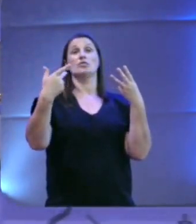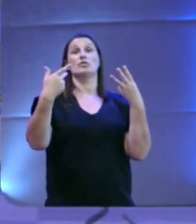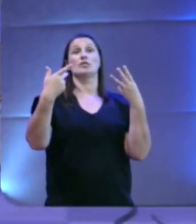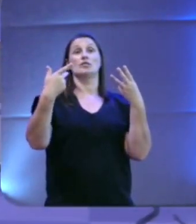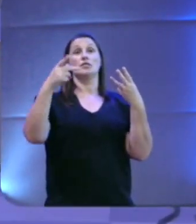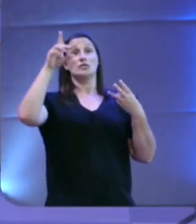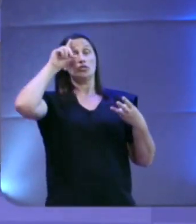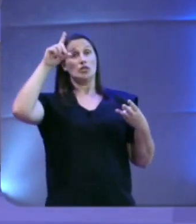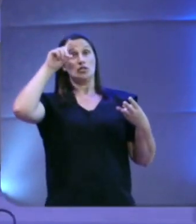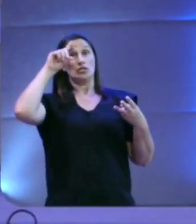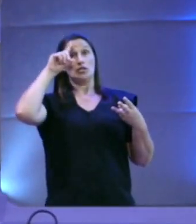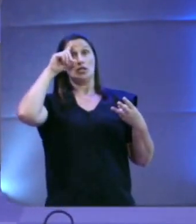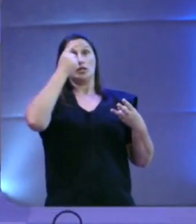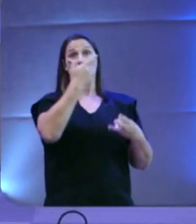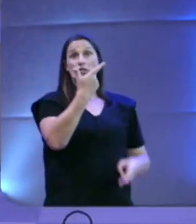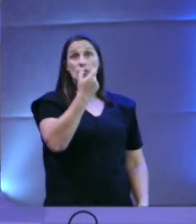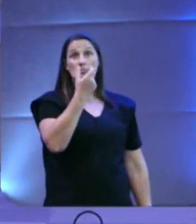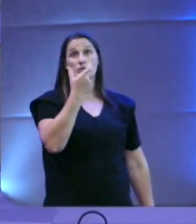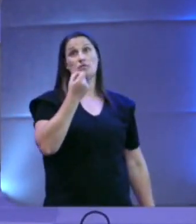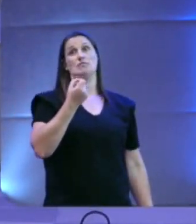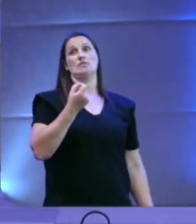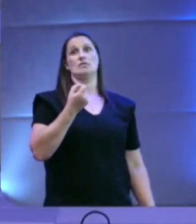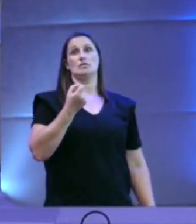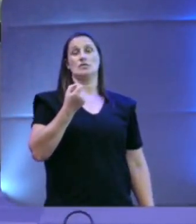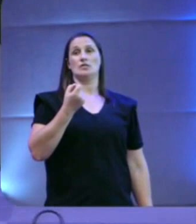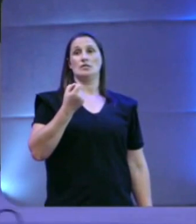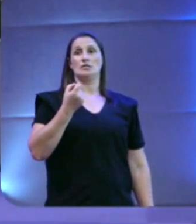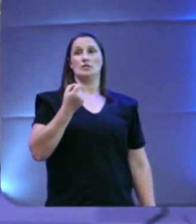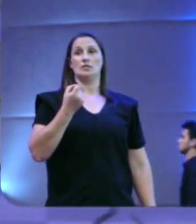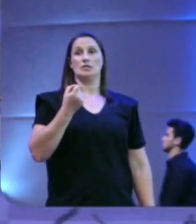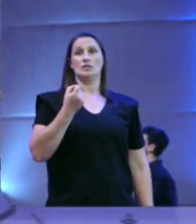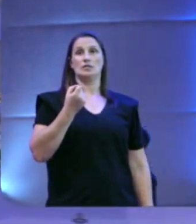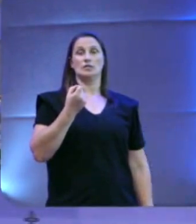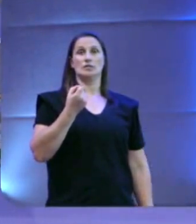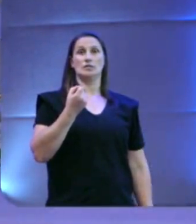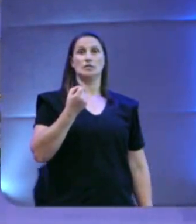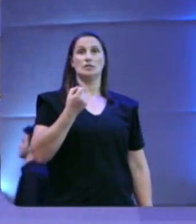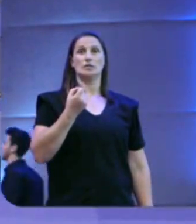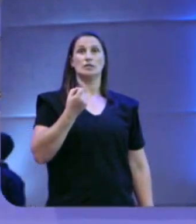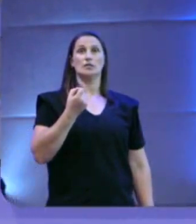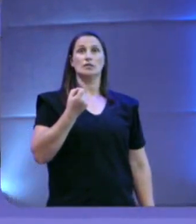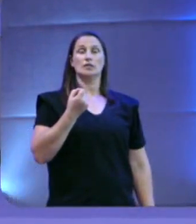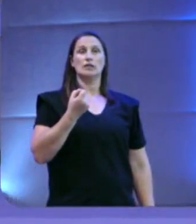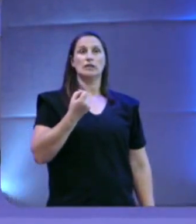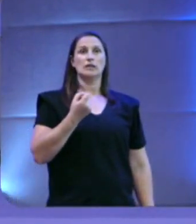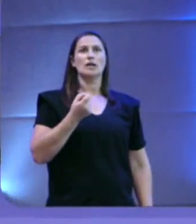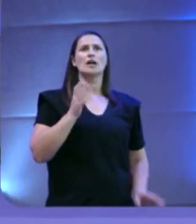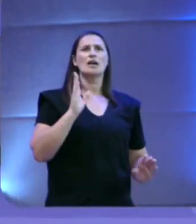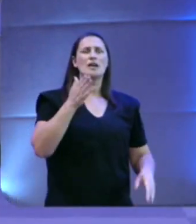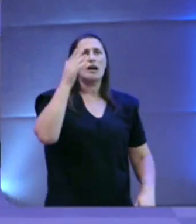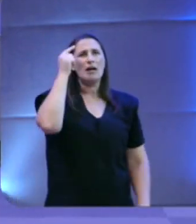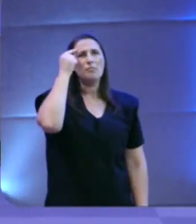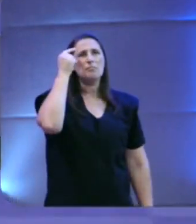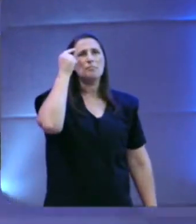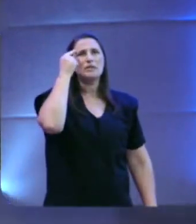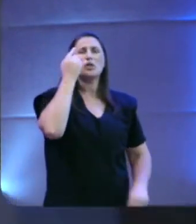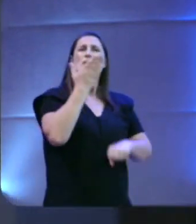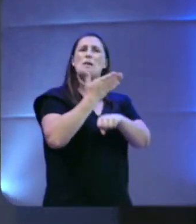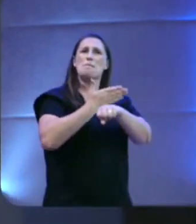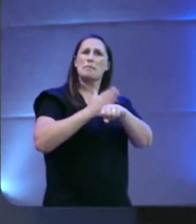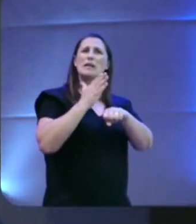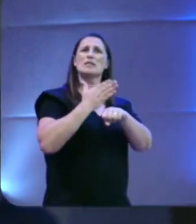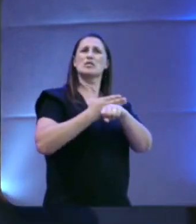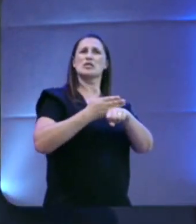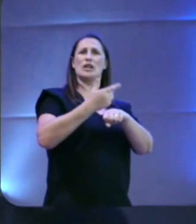em 2020. Amém. Glória a Deus. A igreja está quase de toda em pé. Imagina se nós vivermos isso na prática em 2020.